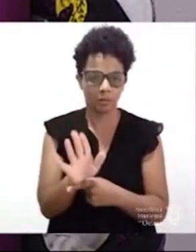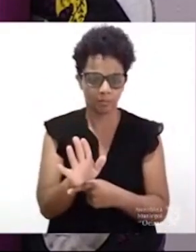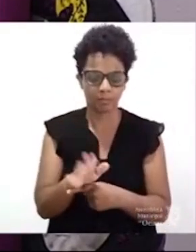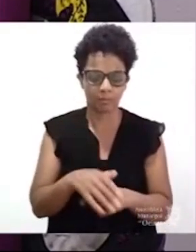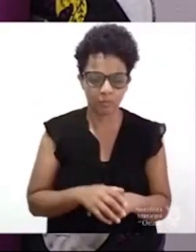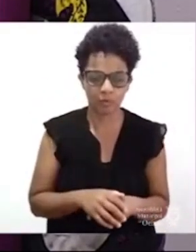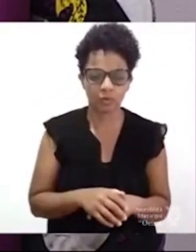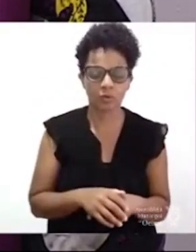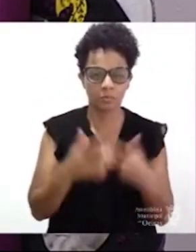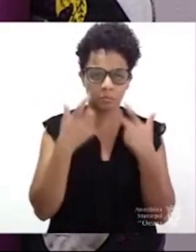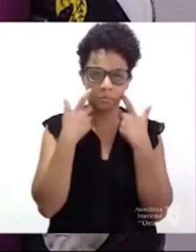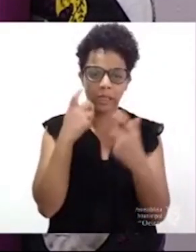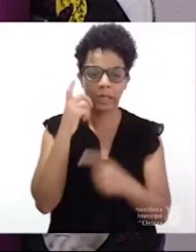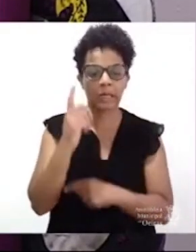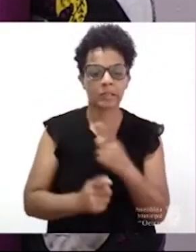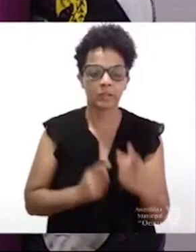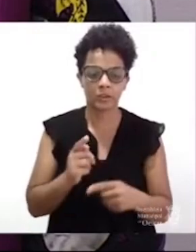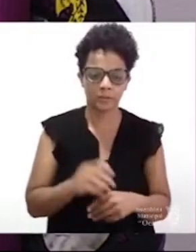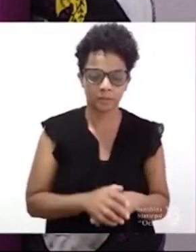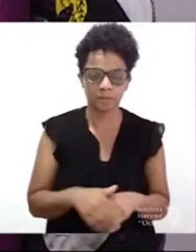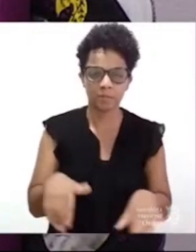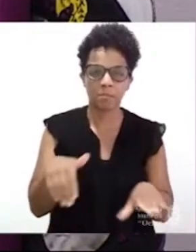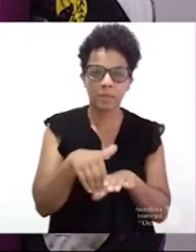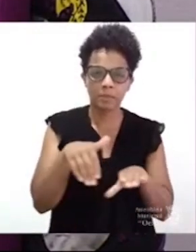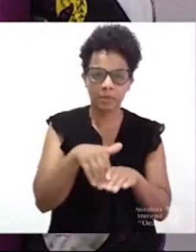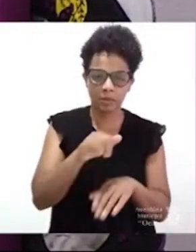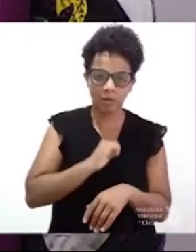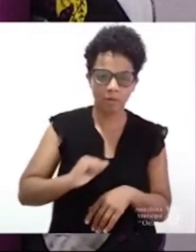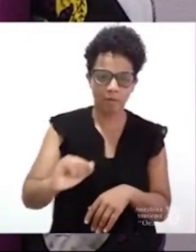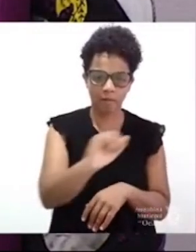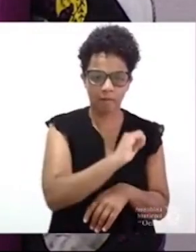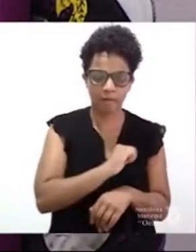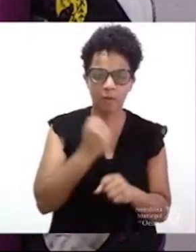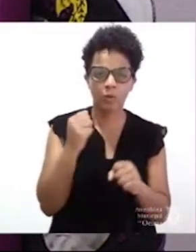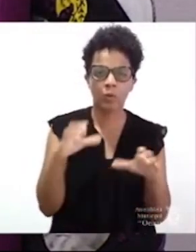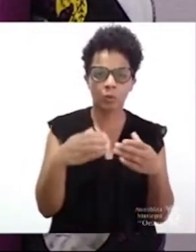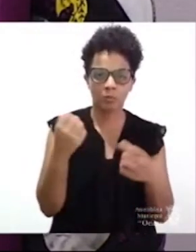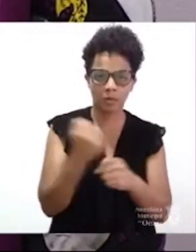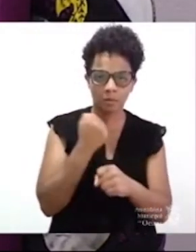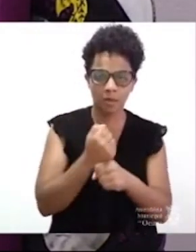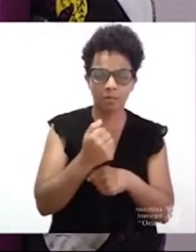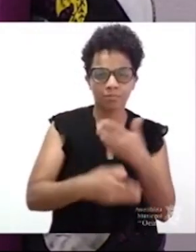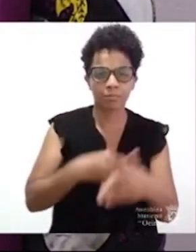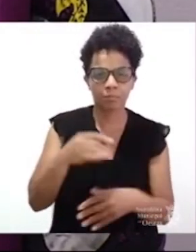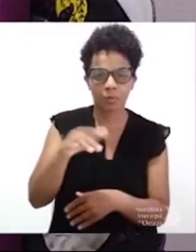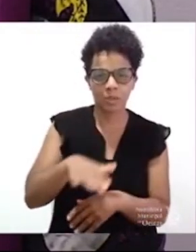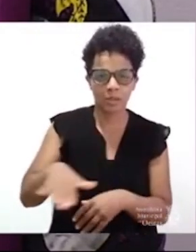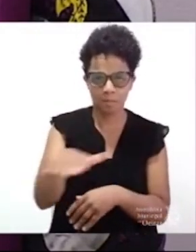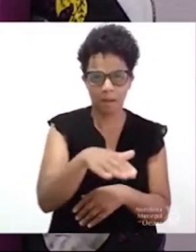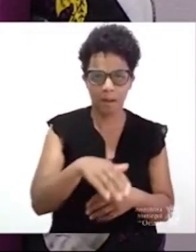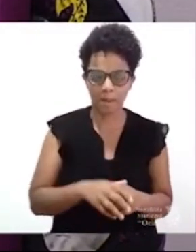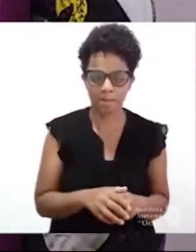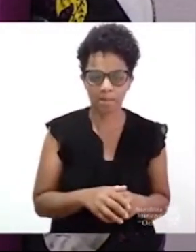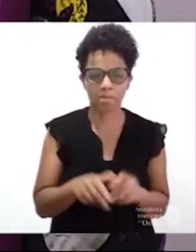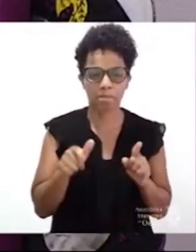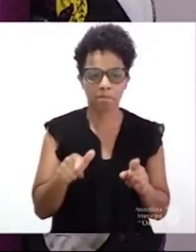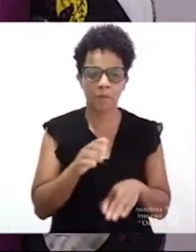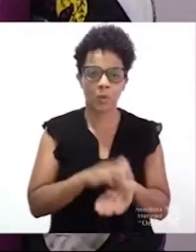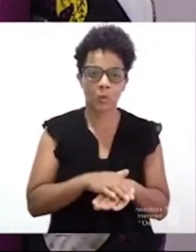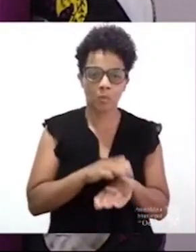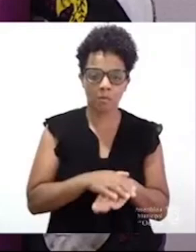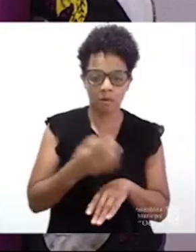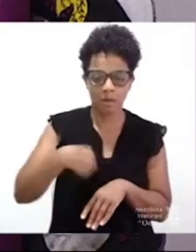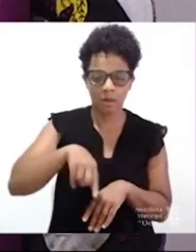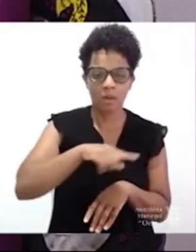expressão da nossa participação no Executivo Municipal. Esta é a razão de estarmos,